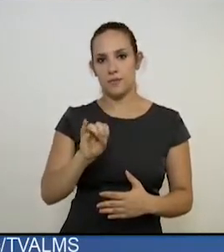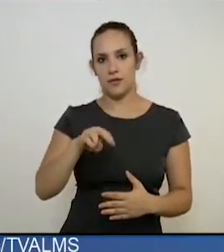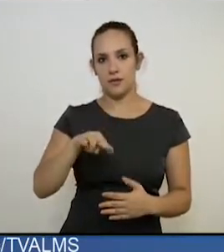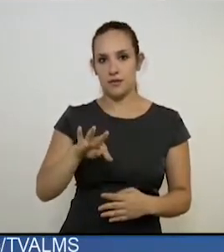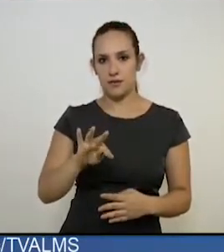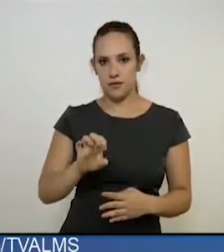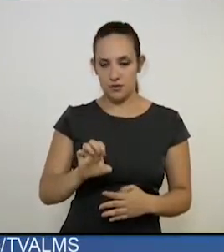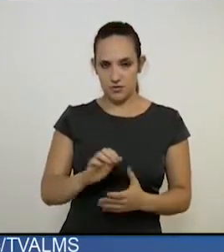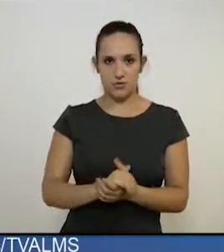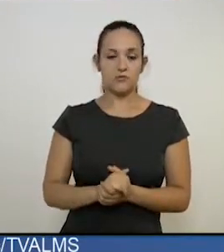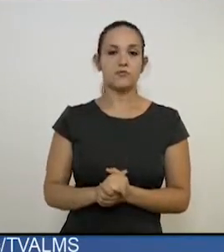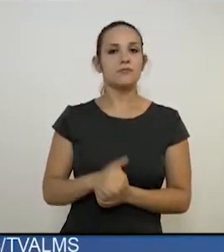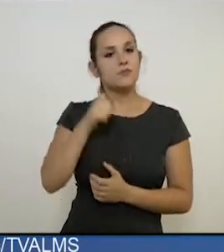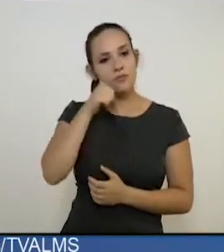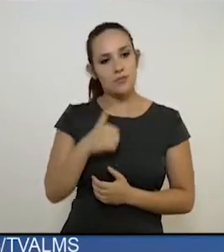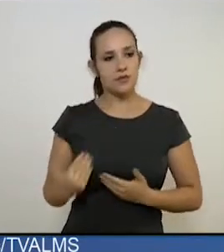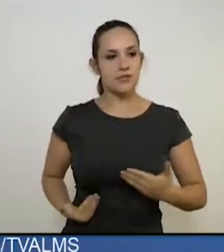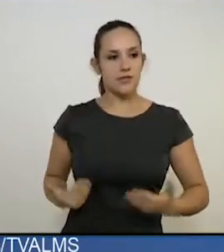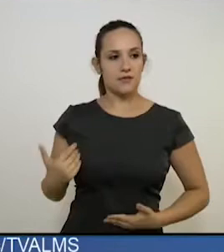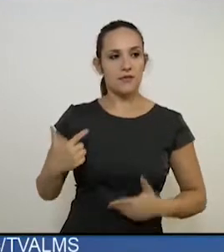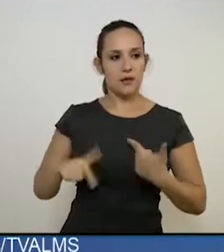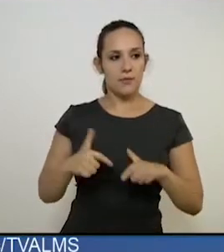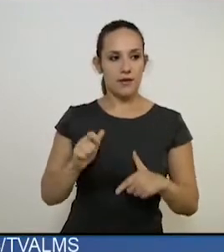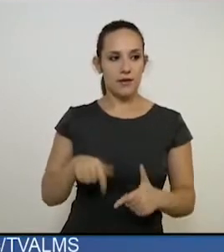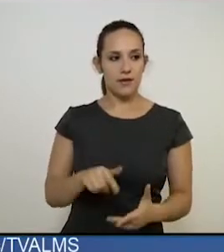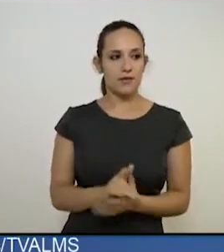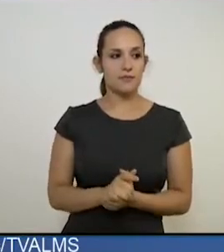Mulheres servidoras aqui da Assembleia,